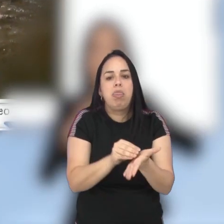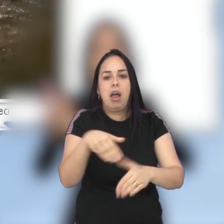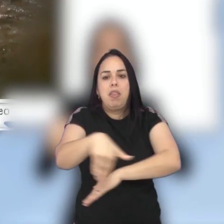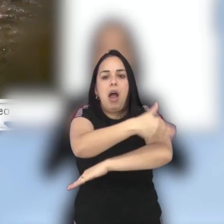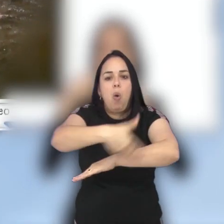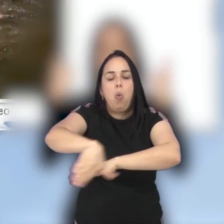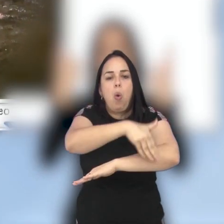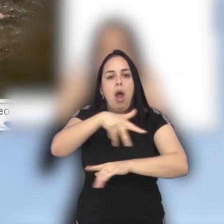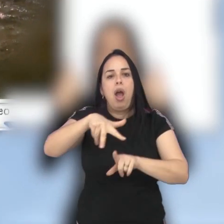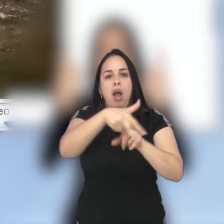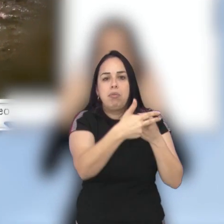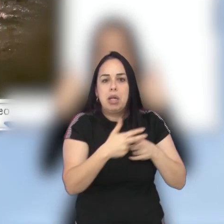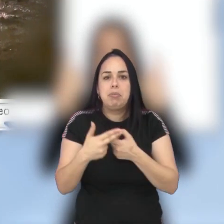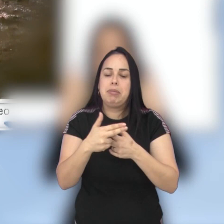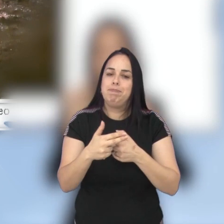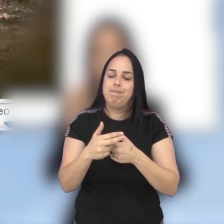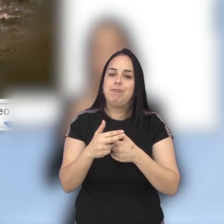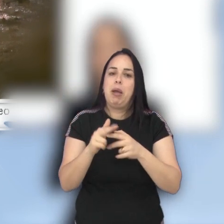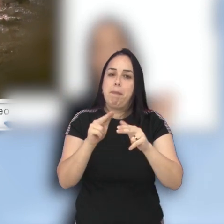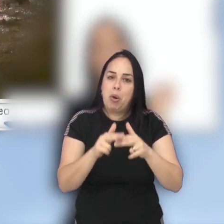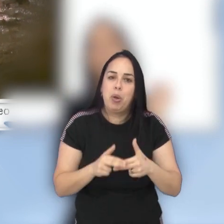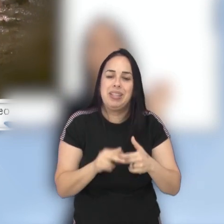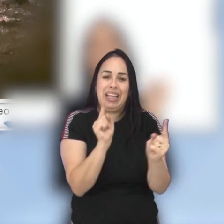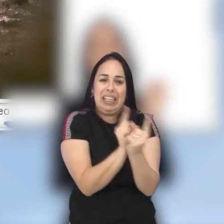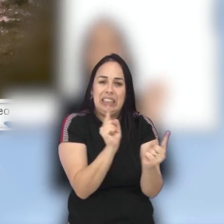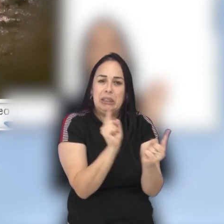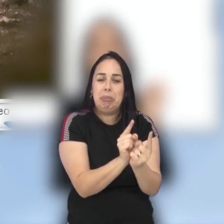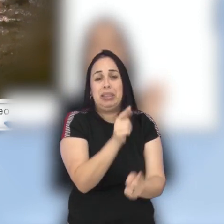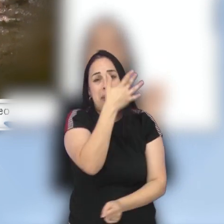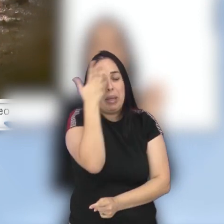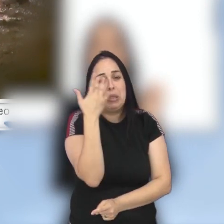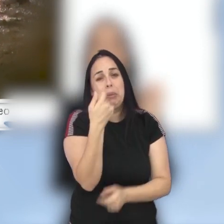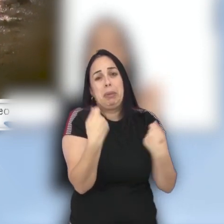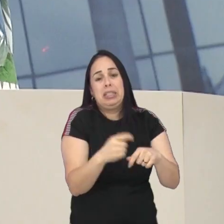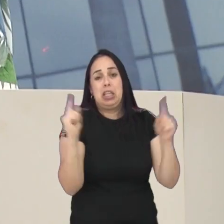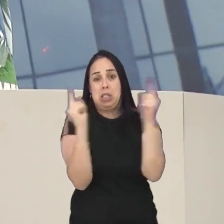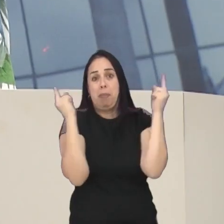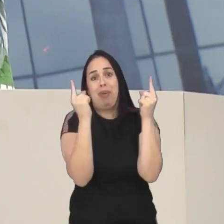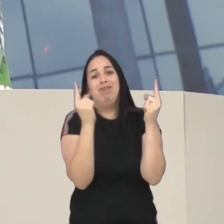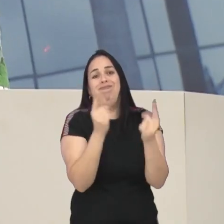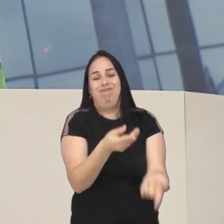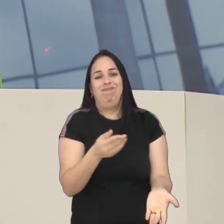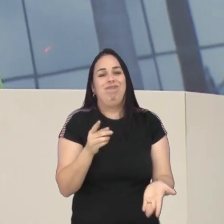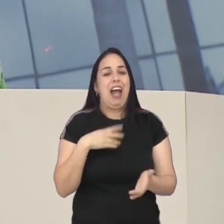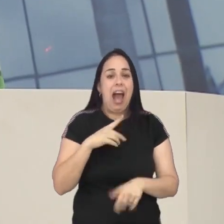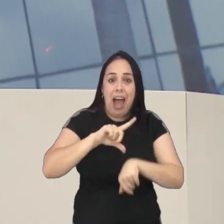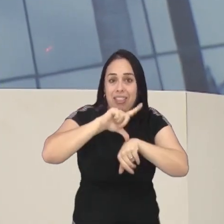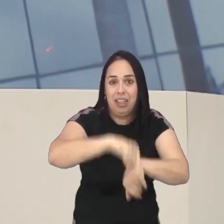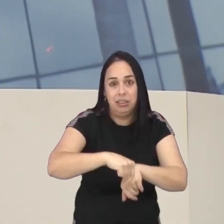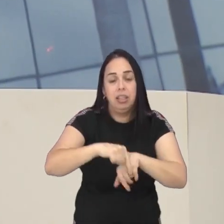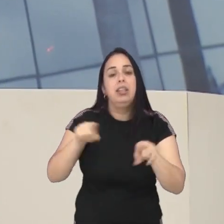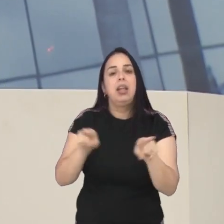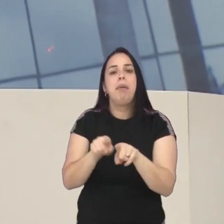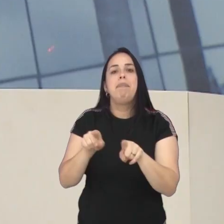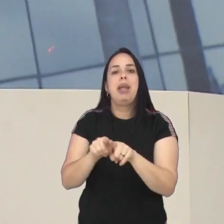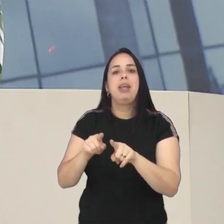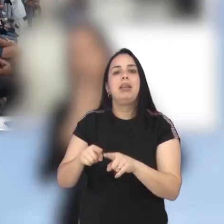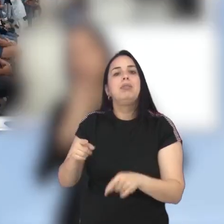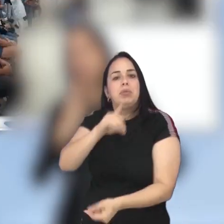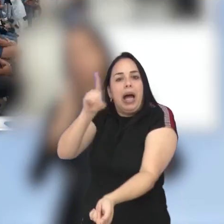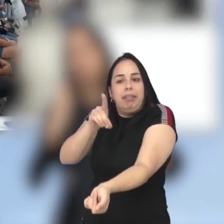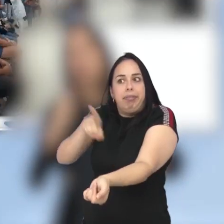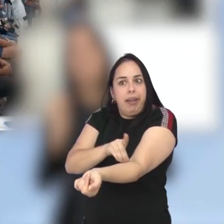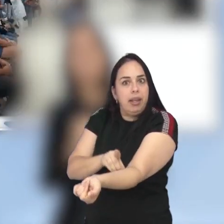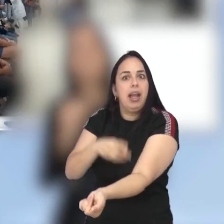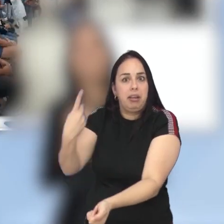nas ruas causou problemas no atendimento de um morador que necessitava do SAMU. Dulce também fez alertas sobre o aumento nos